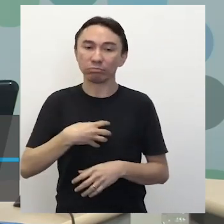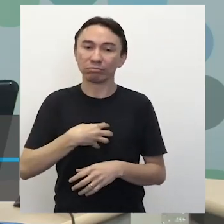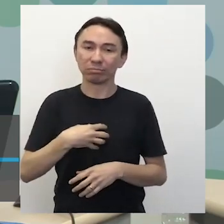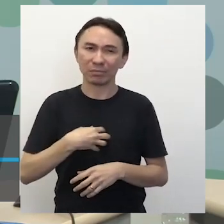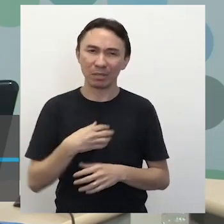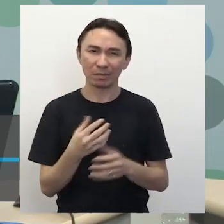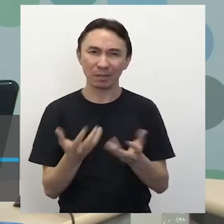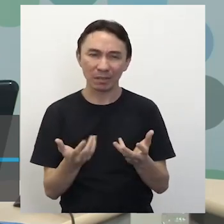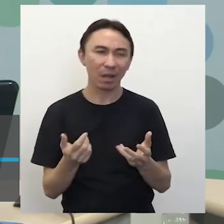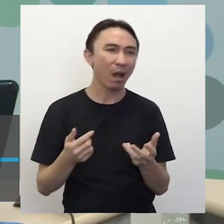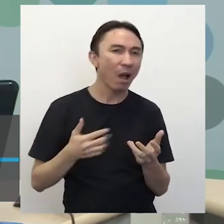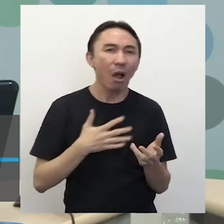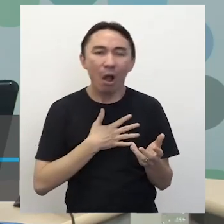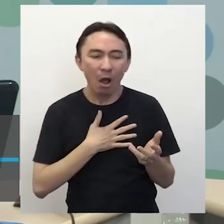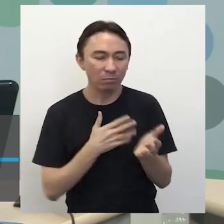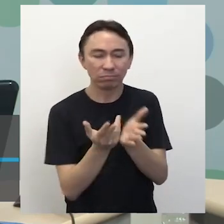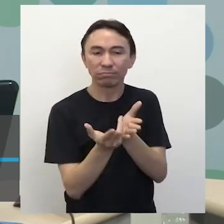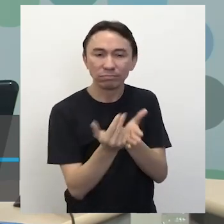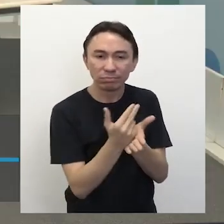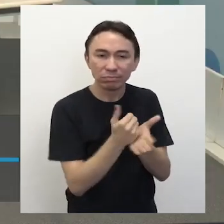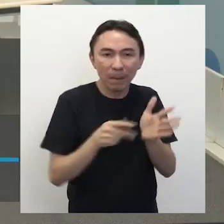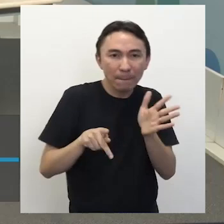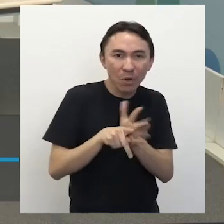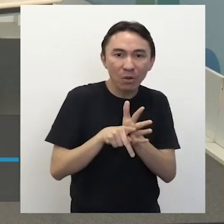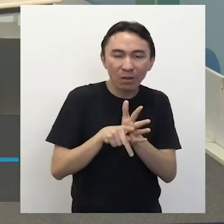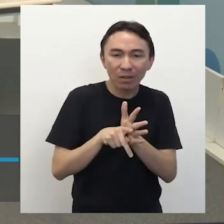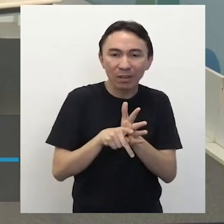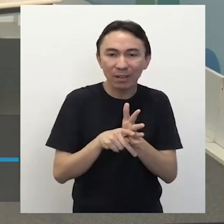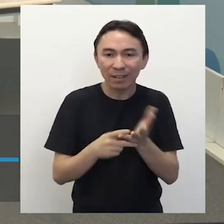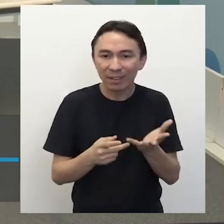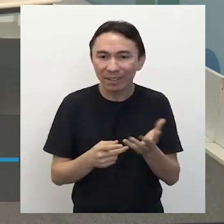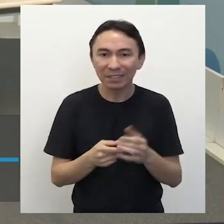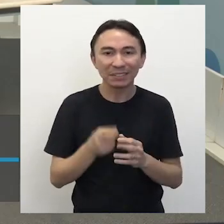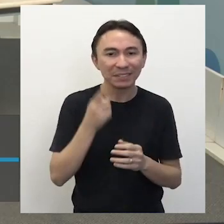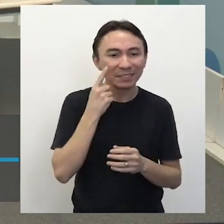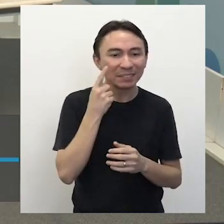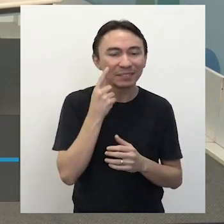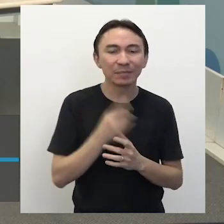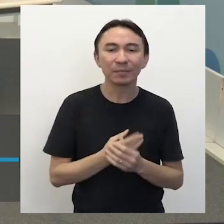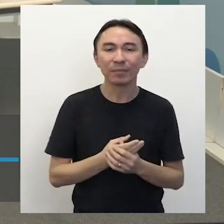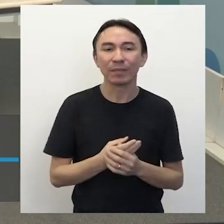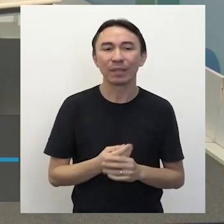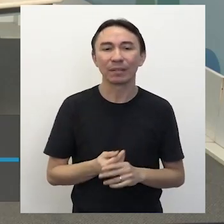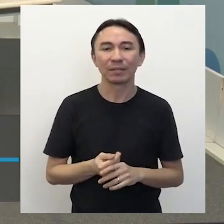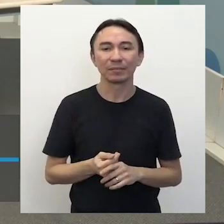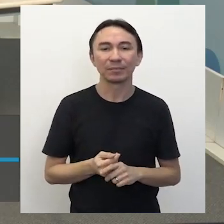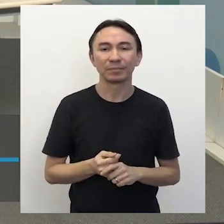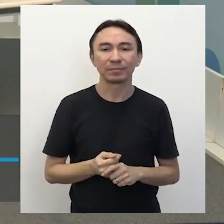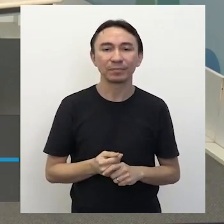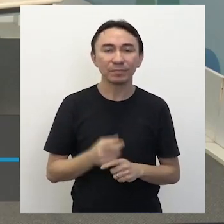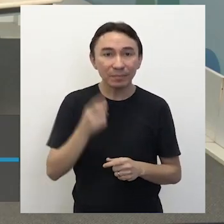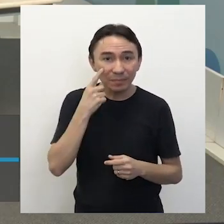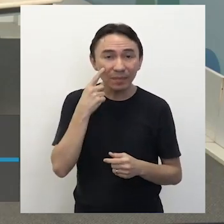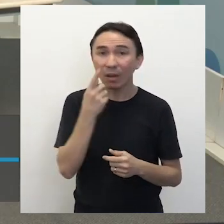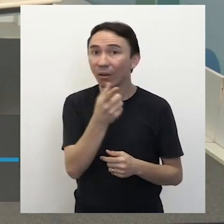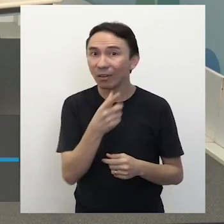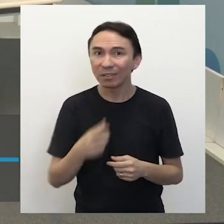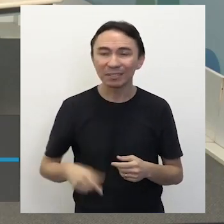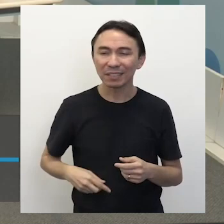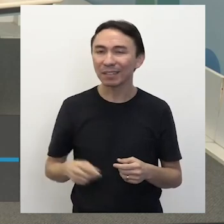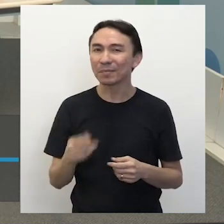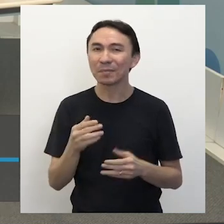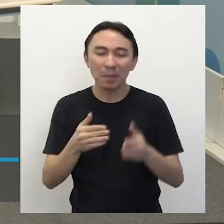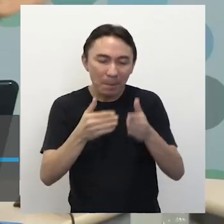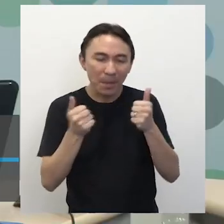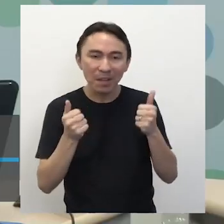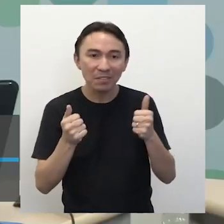que tem um traço mais diferenciado E ela tá do que o da ali, Ana. E ela tá pedindo ali, né? Draw this in your own style, que é desenho no seu próprio estilo, desenho do seu jeito. É isso